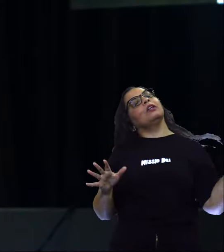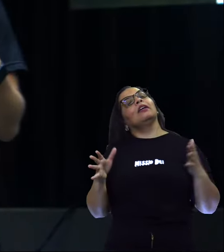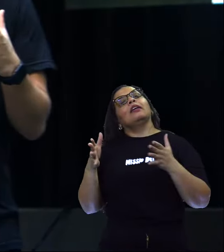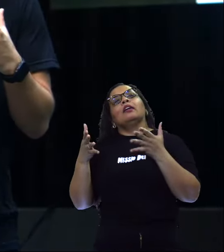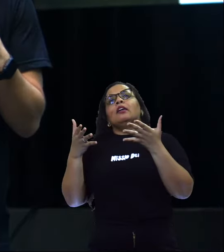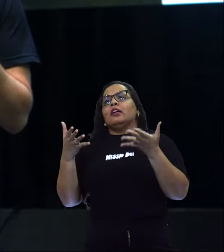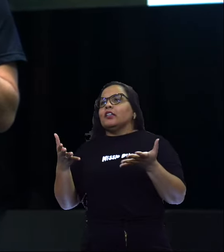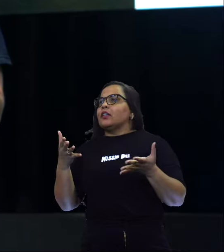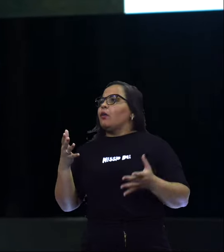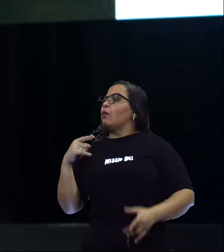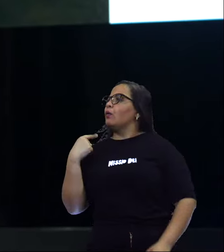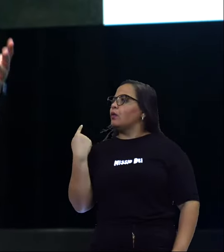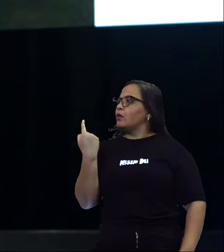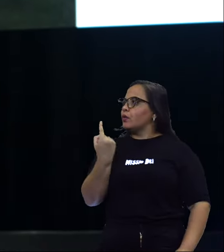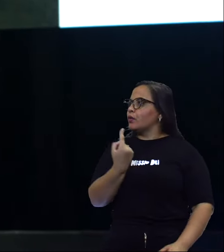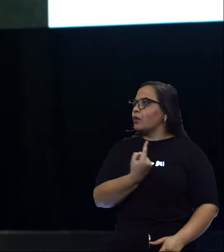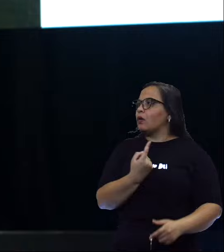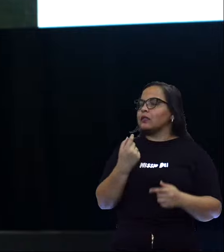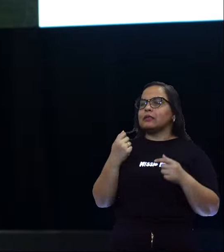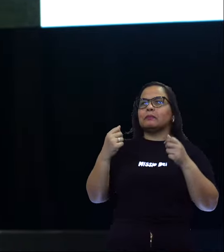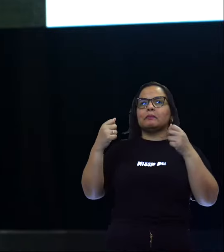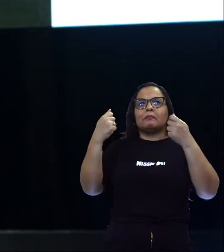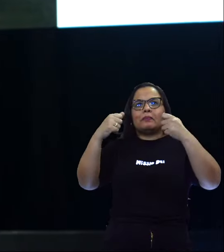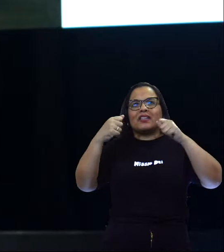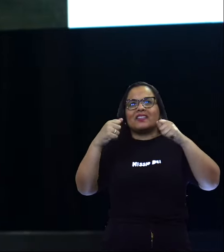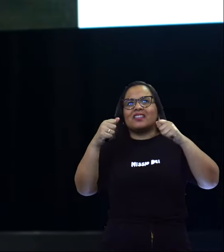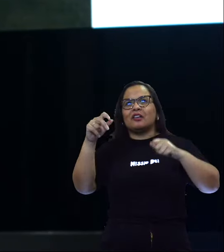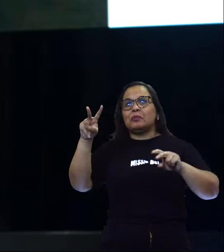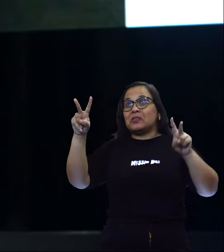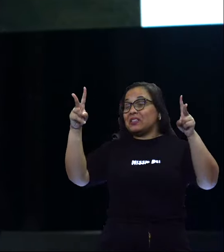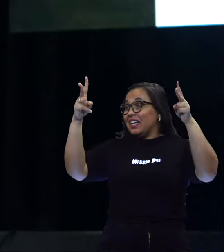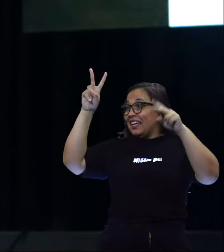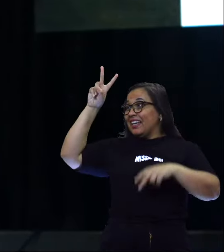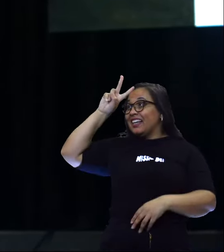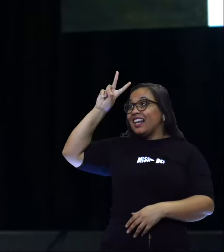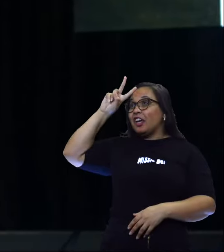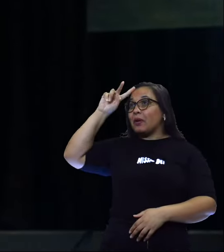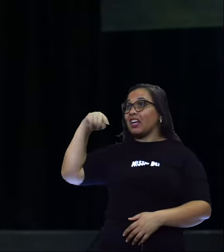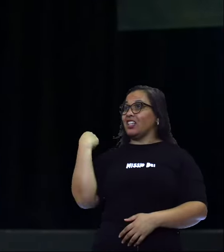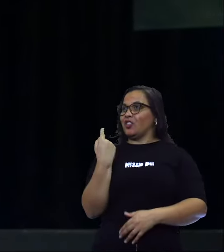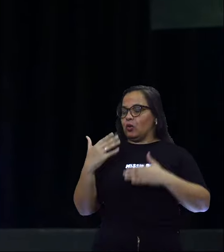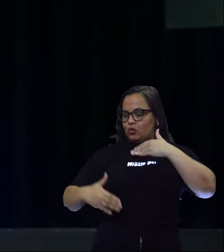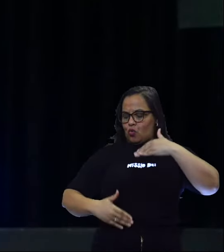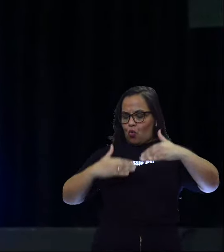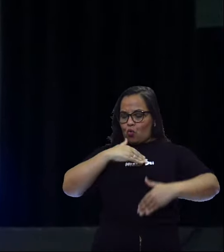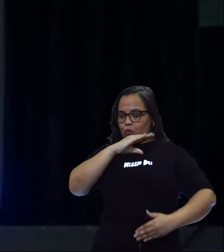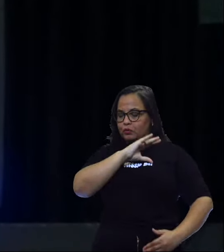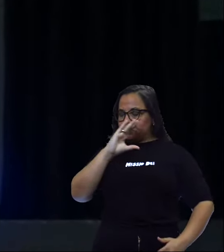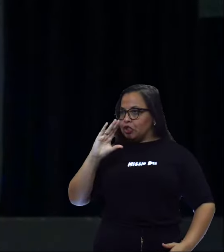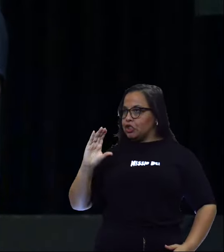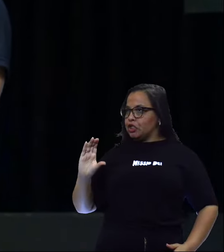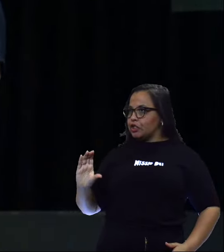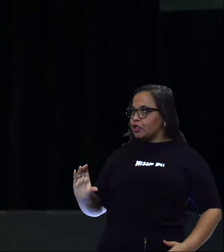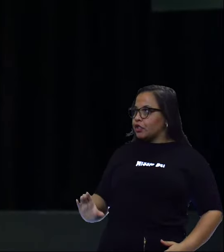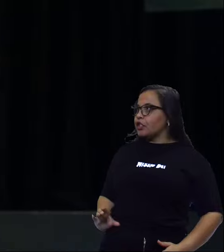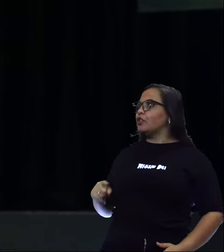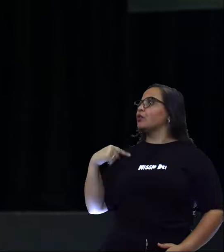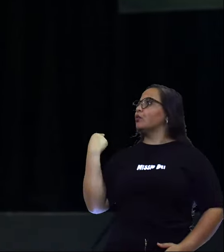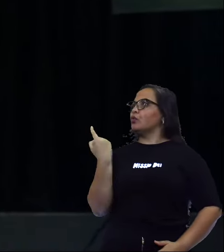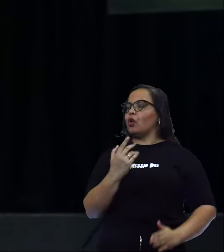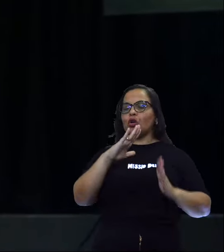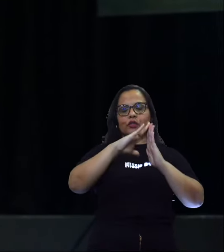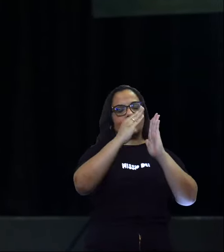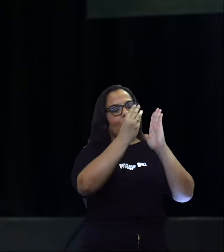nós entendemos que não é o pastor ou o missionário, mas nós somos o corpo de Cristo, nós somos a igreja, e eu creio que os